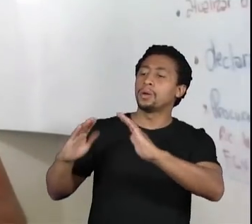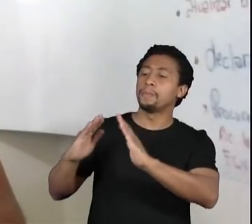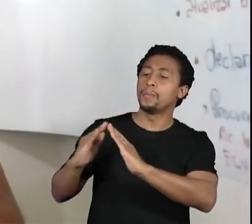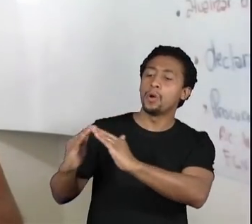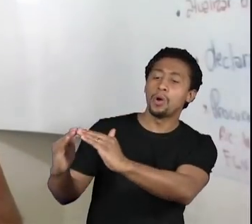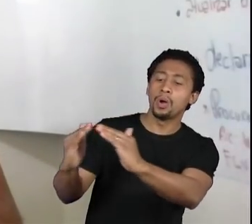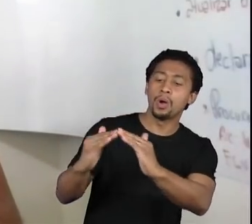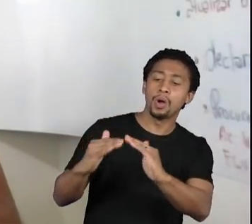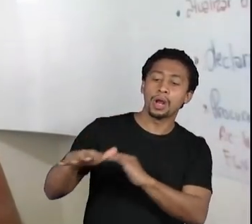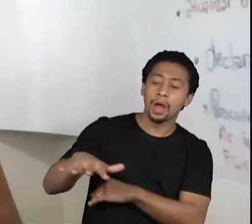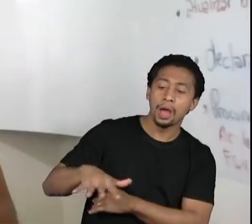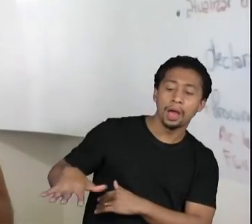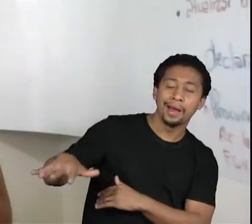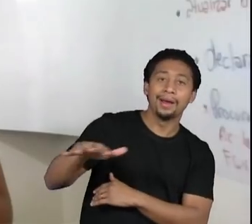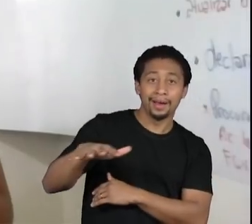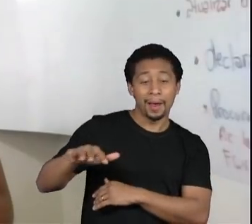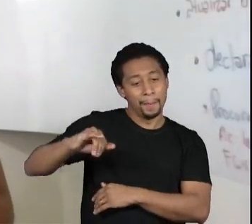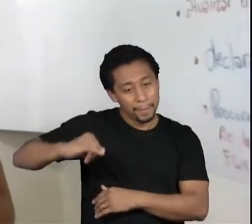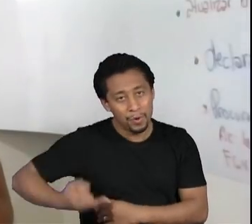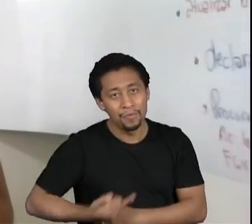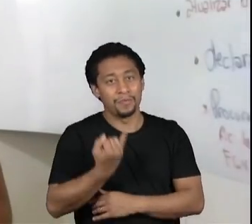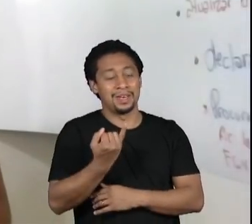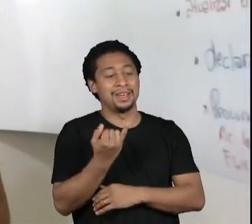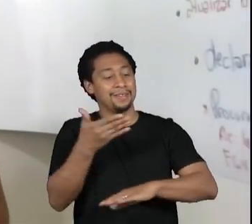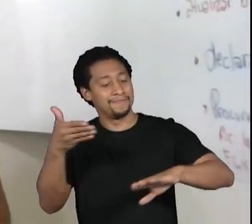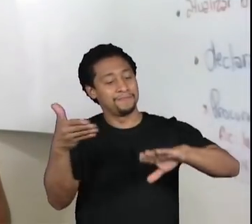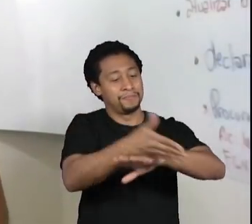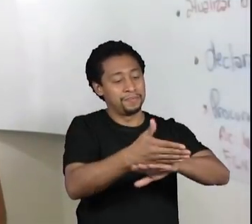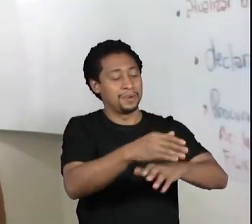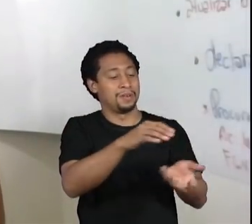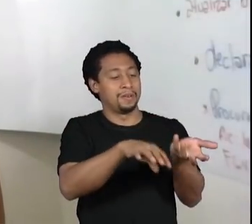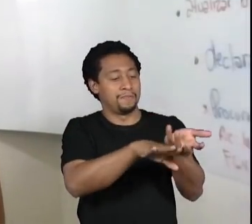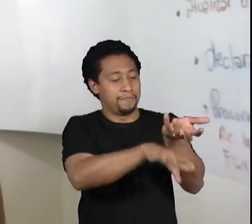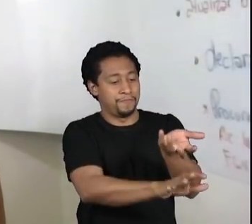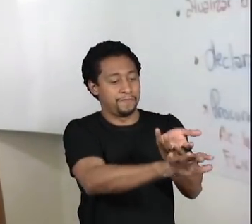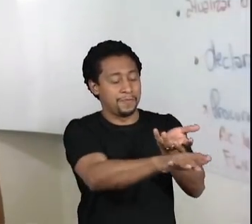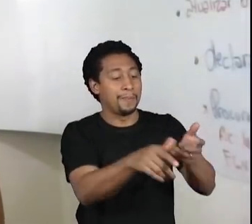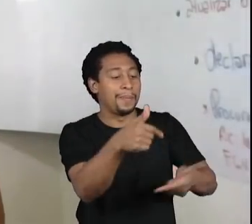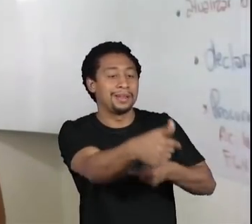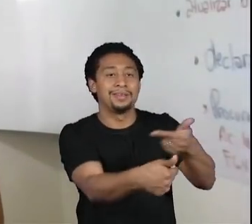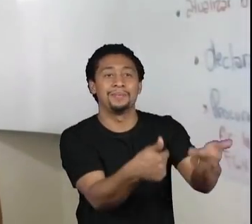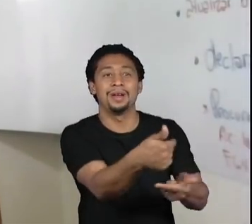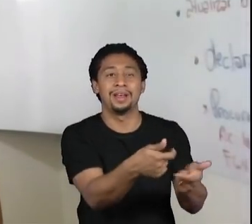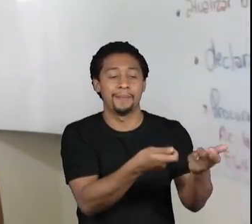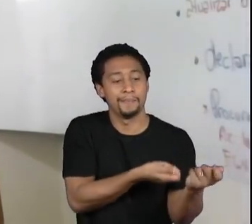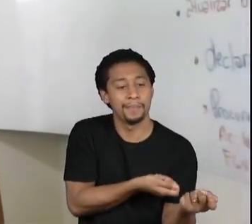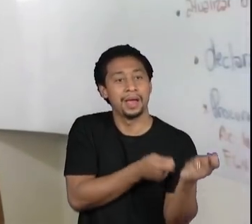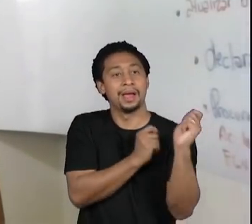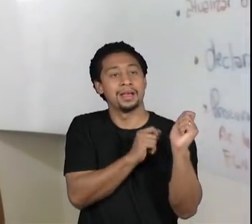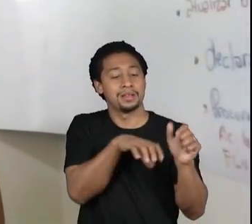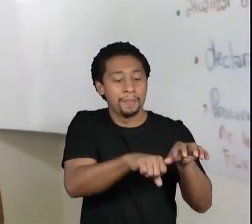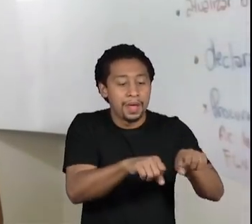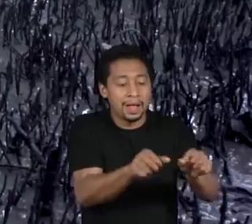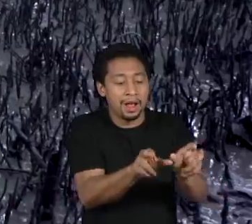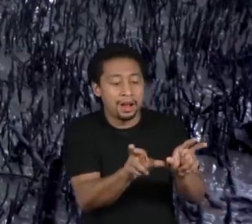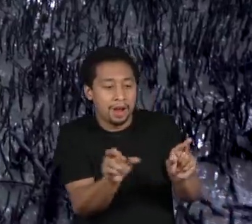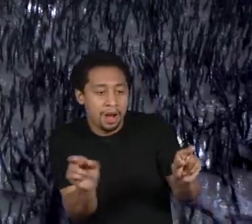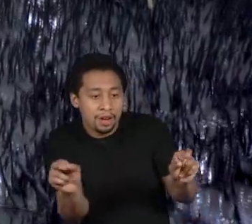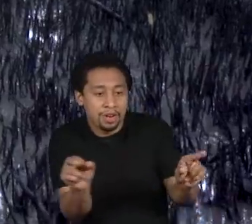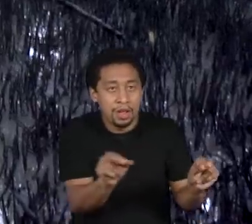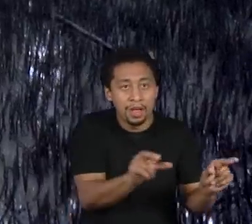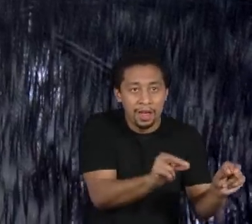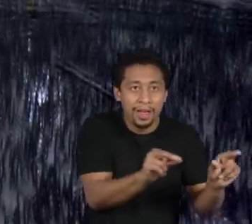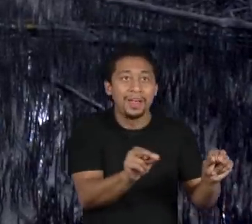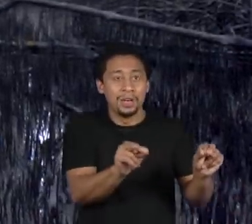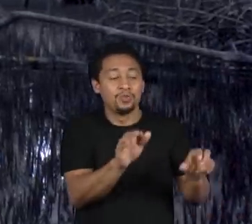porque as espécies de peixe, na sua grande maioria, servem como berçário o manguezal, então eles vão reproduzir